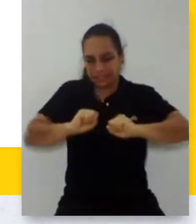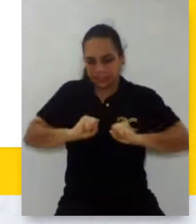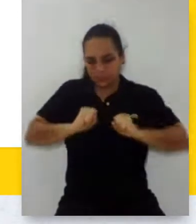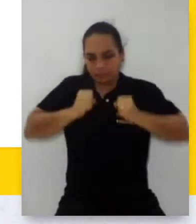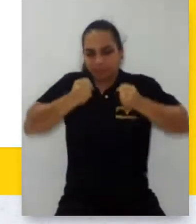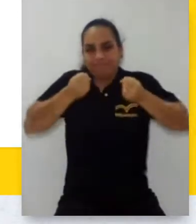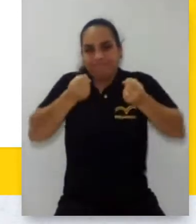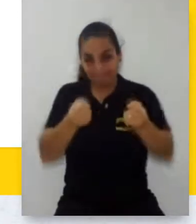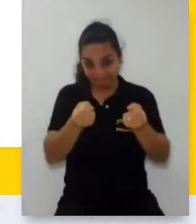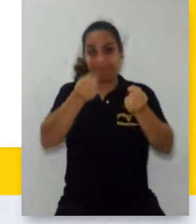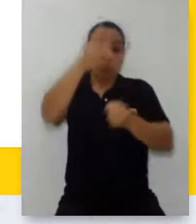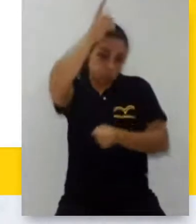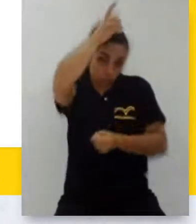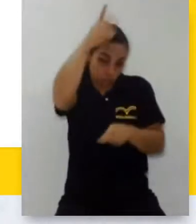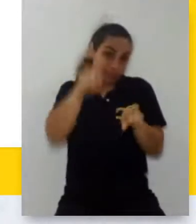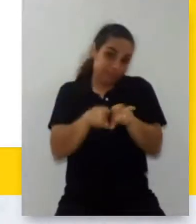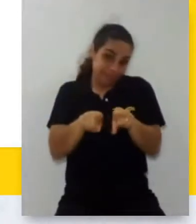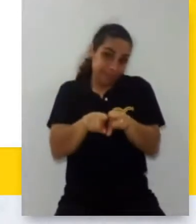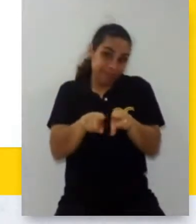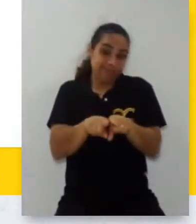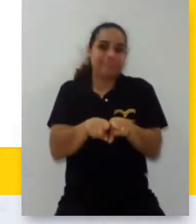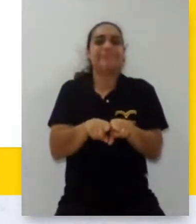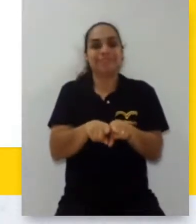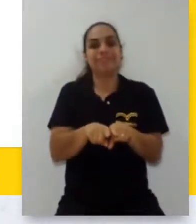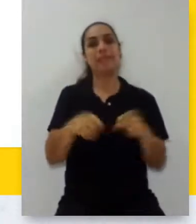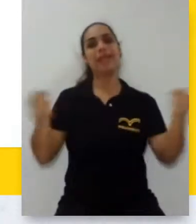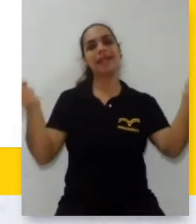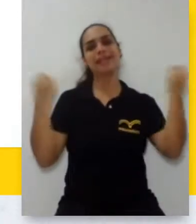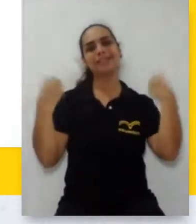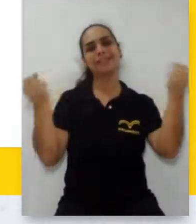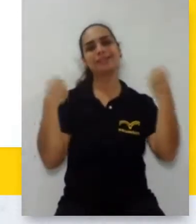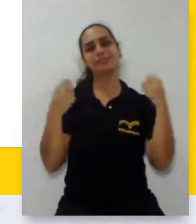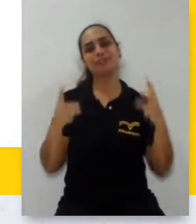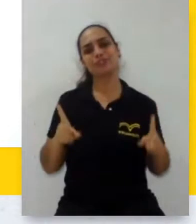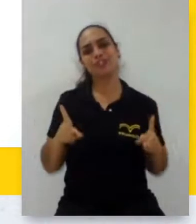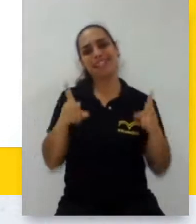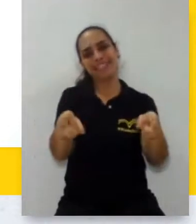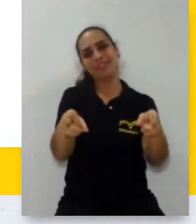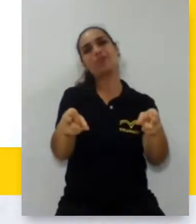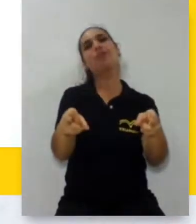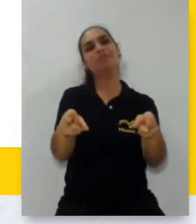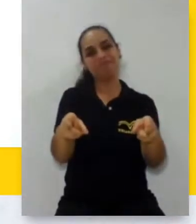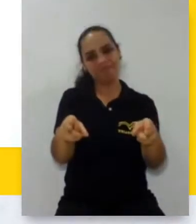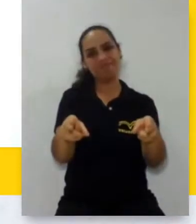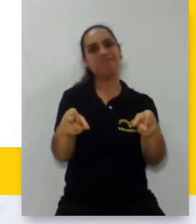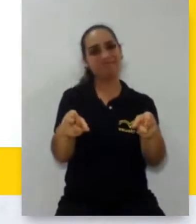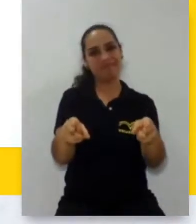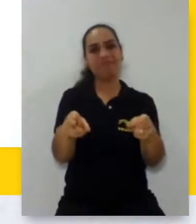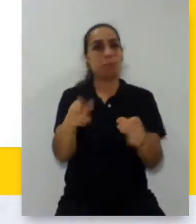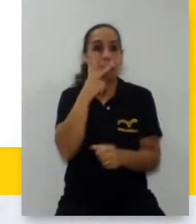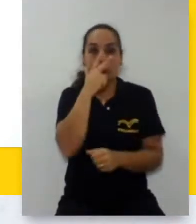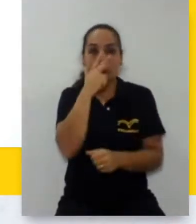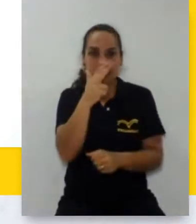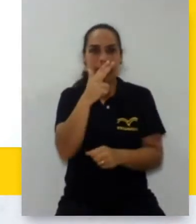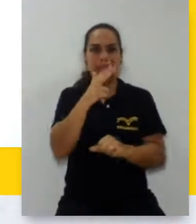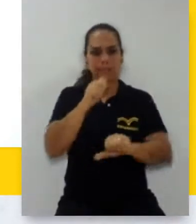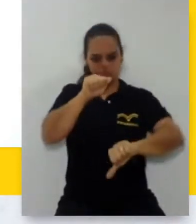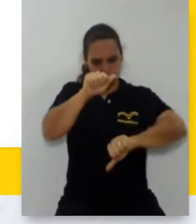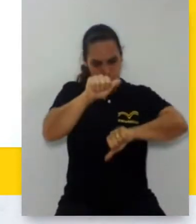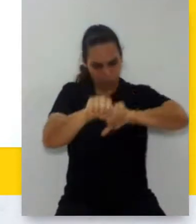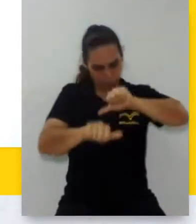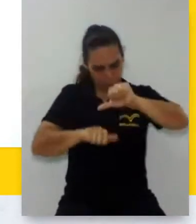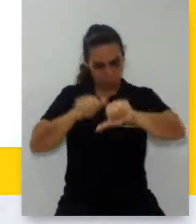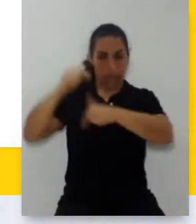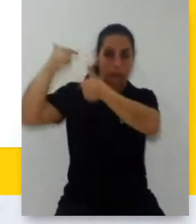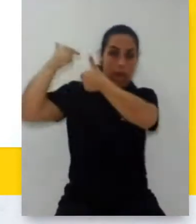o exercício físico é dessa forma. Não é da noite para o dia que nós vamos mudar um hábito, pessoal. Então, é preciso de muito